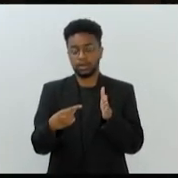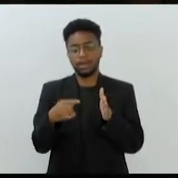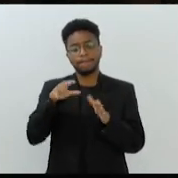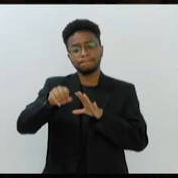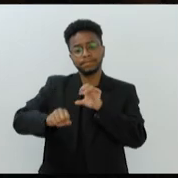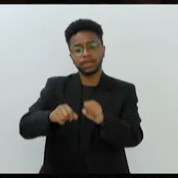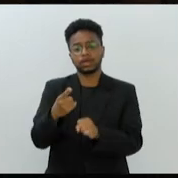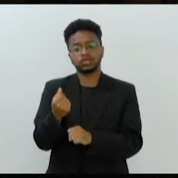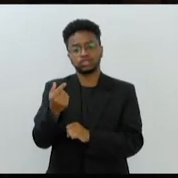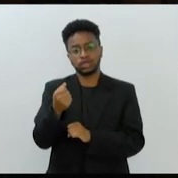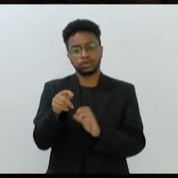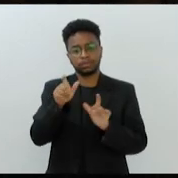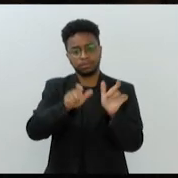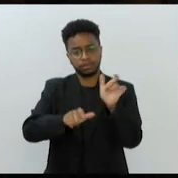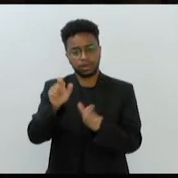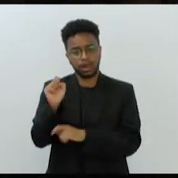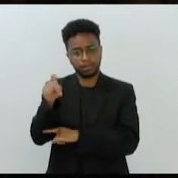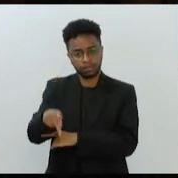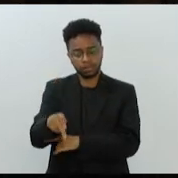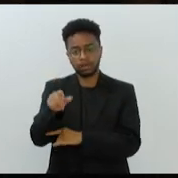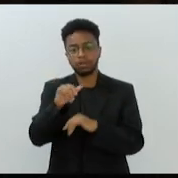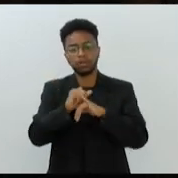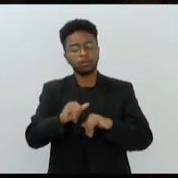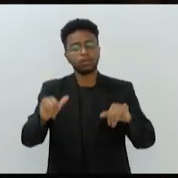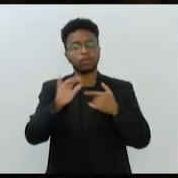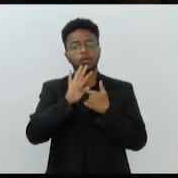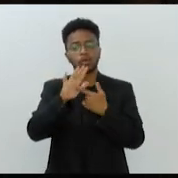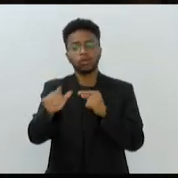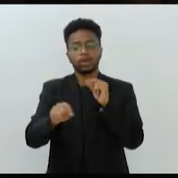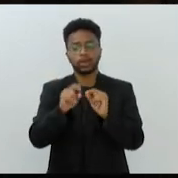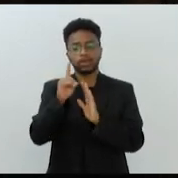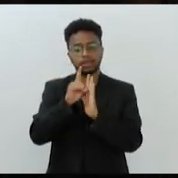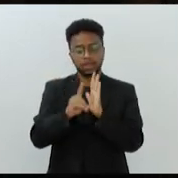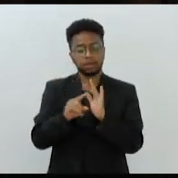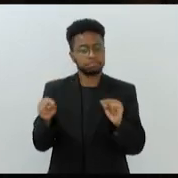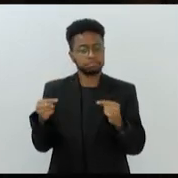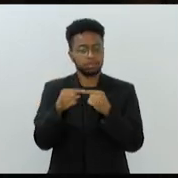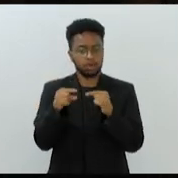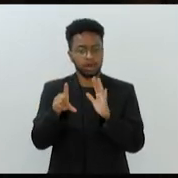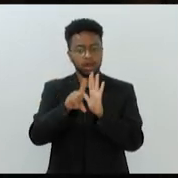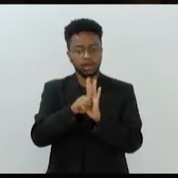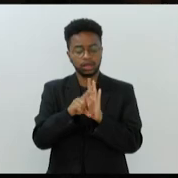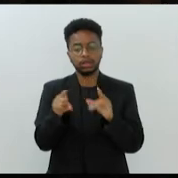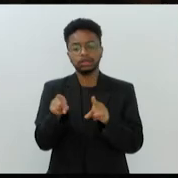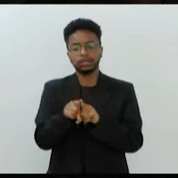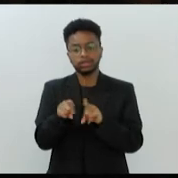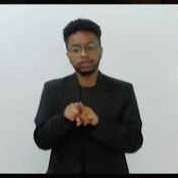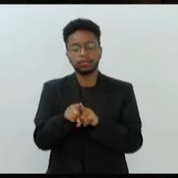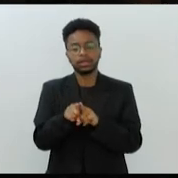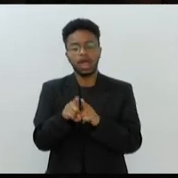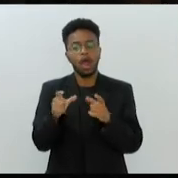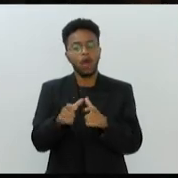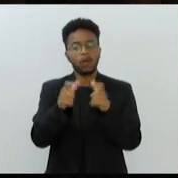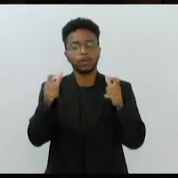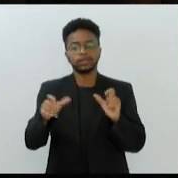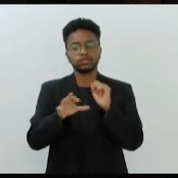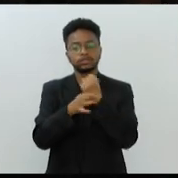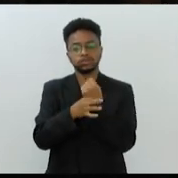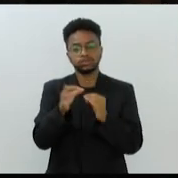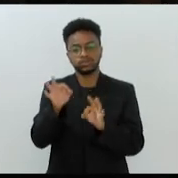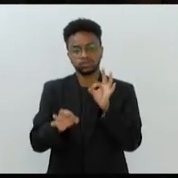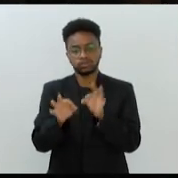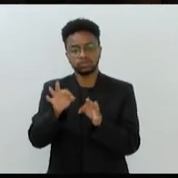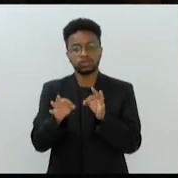aposentados, soltou uma nota dizendo que o decreto era legal e que ampliava a segurança jurídica com os